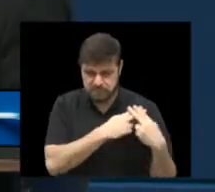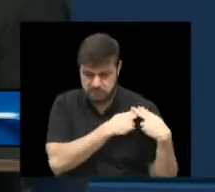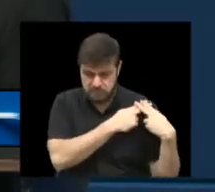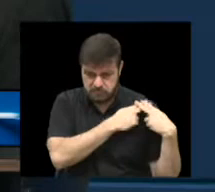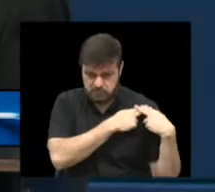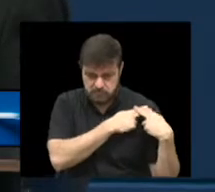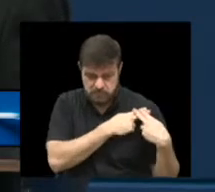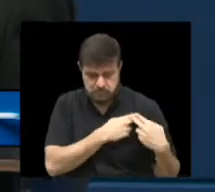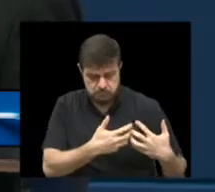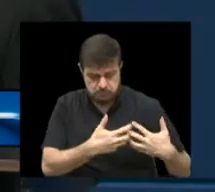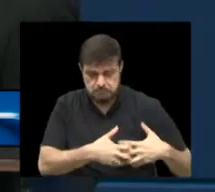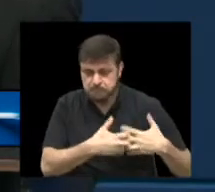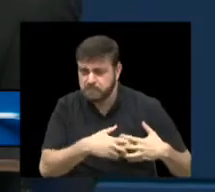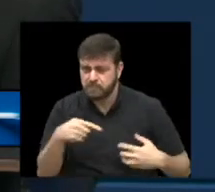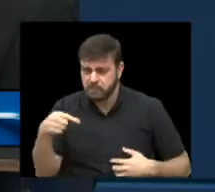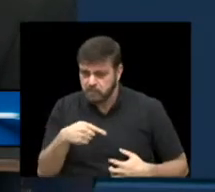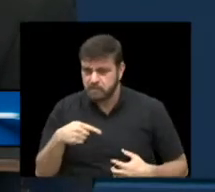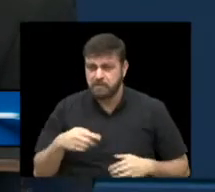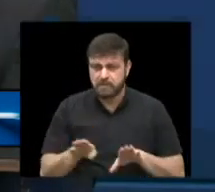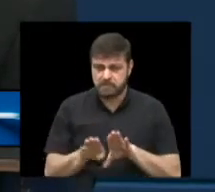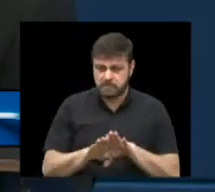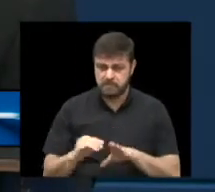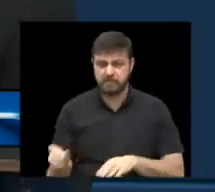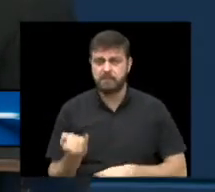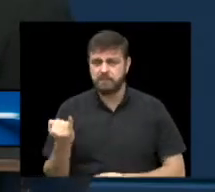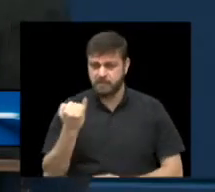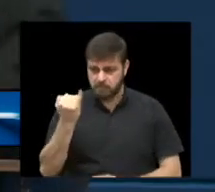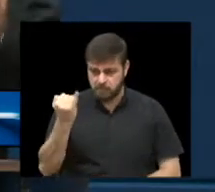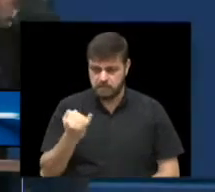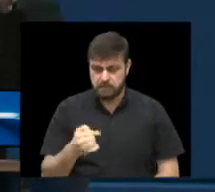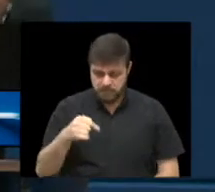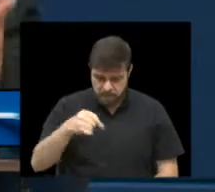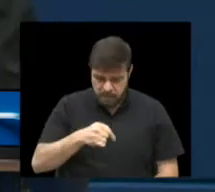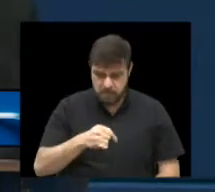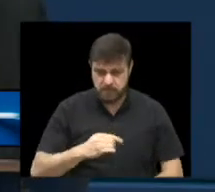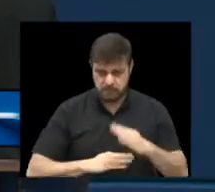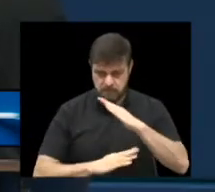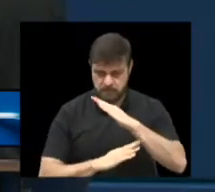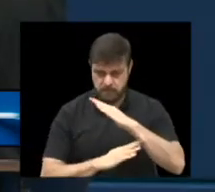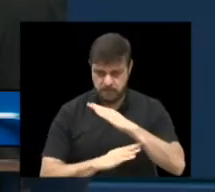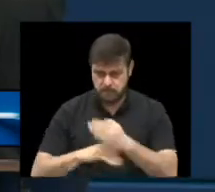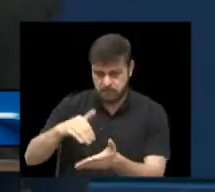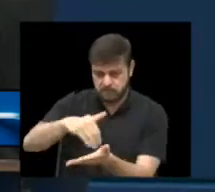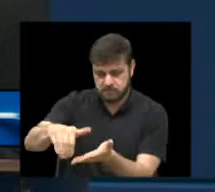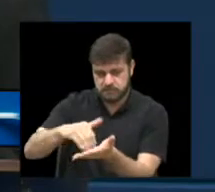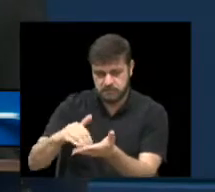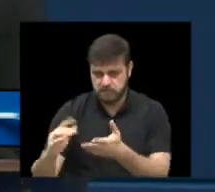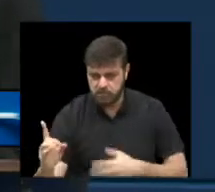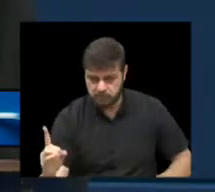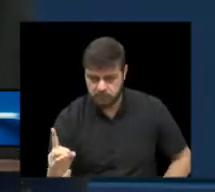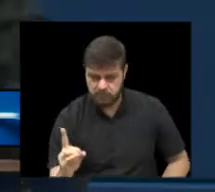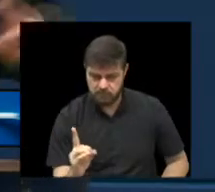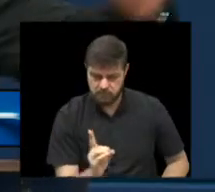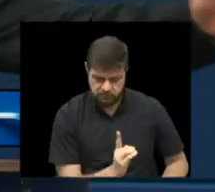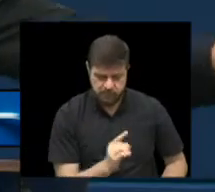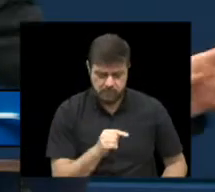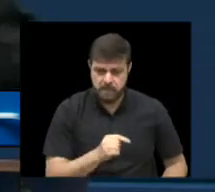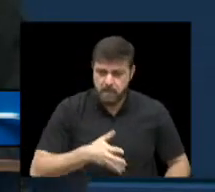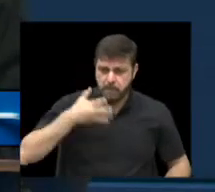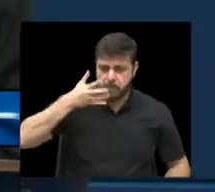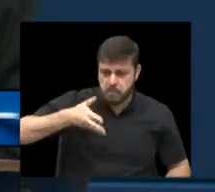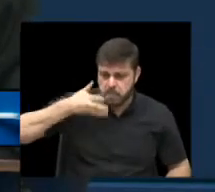muito importante, foi a presença aqui do secretário nessa casa para falar sobre o assunto na